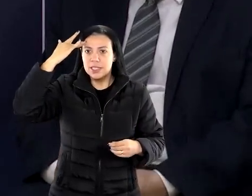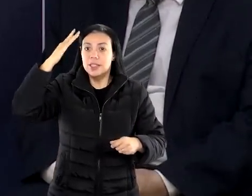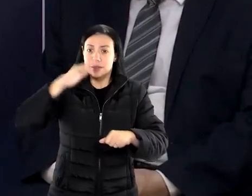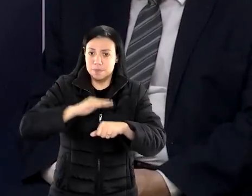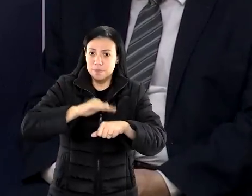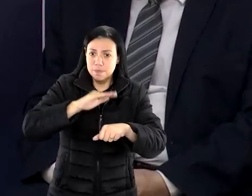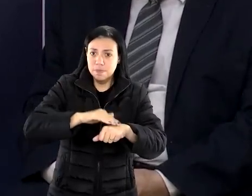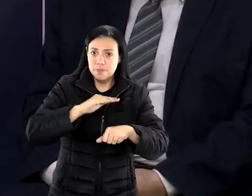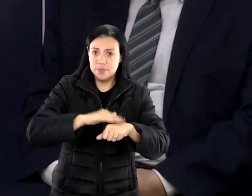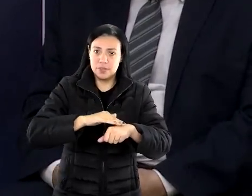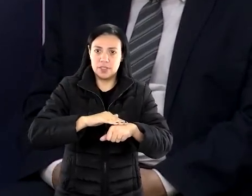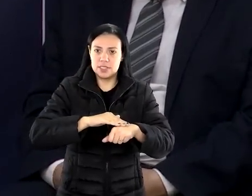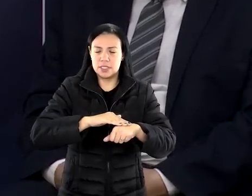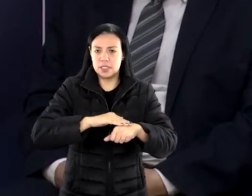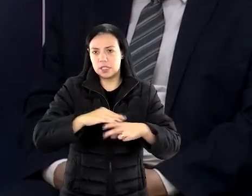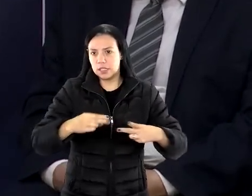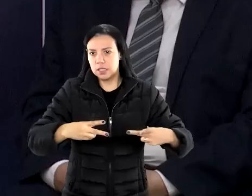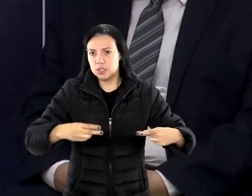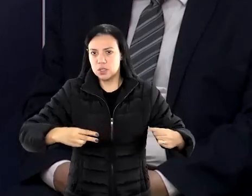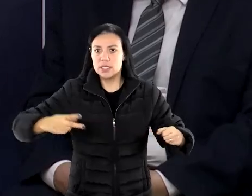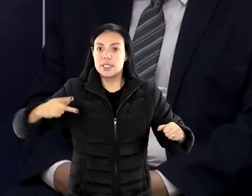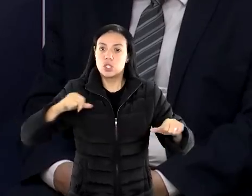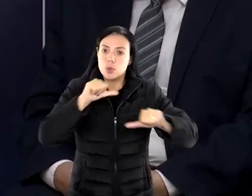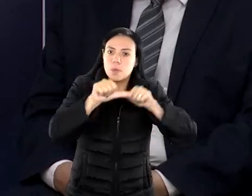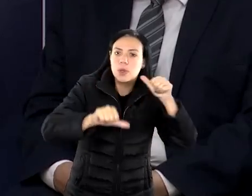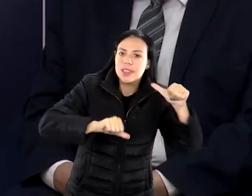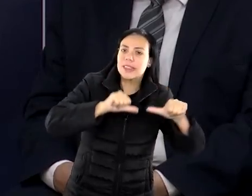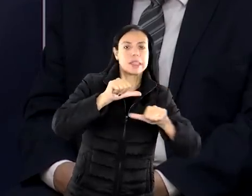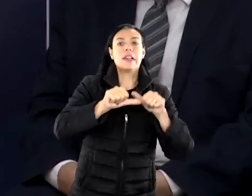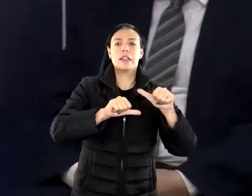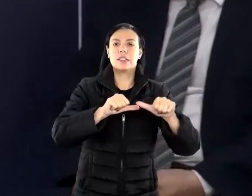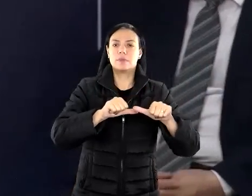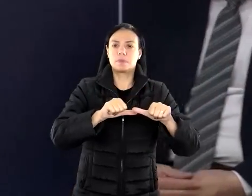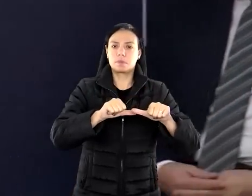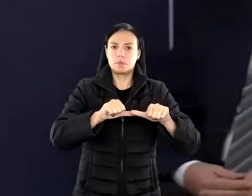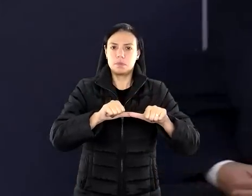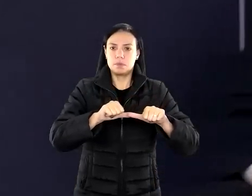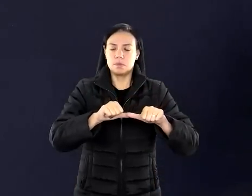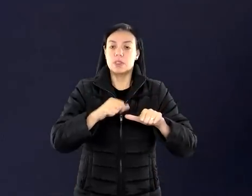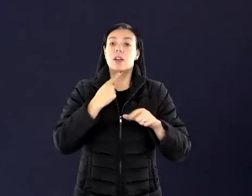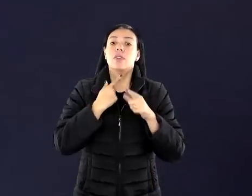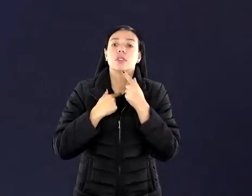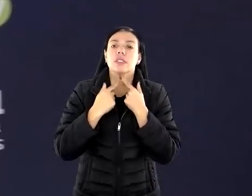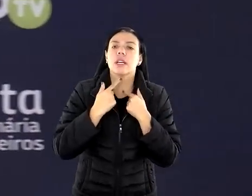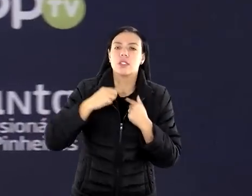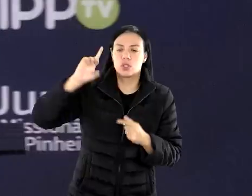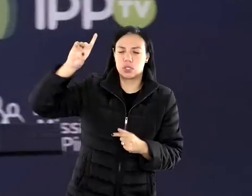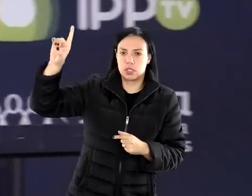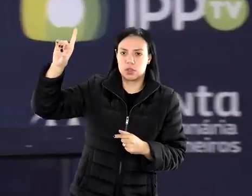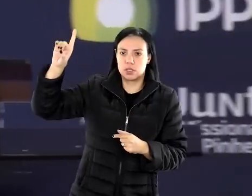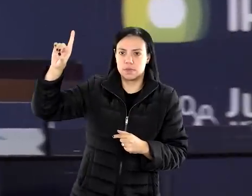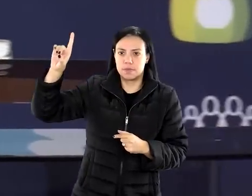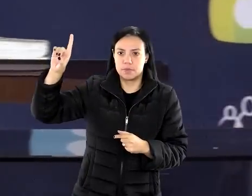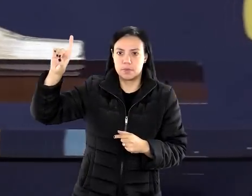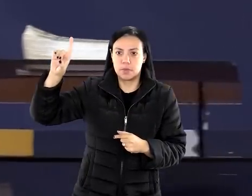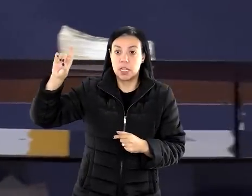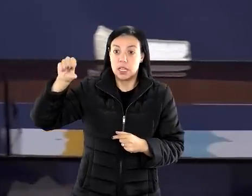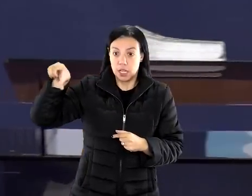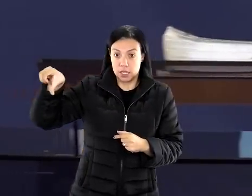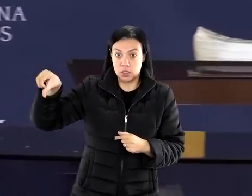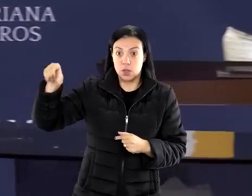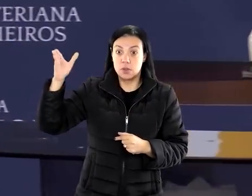conceitos deturpados. Na aula de 9:30, falei aqui sobre a teologia do corpo. Glorificai a Deus do